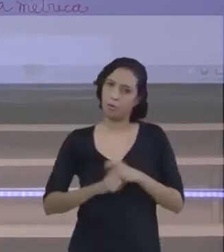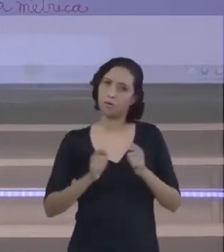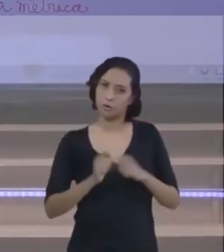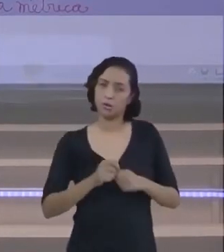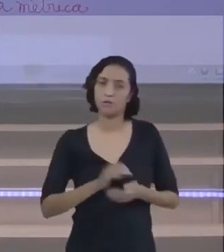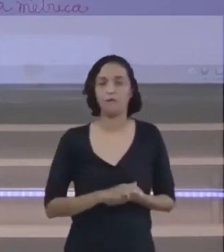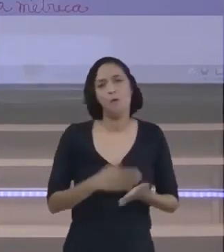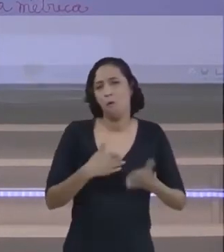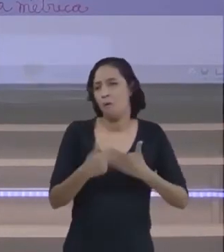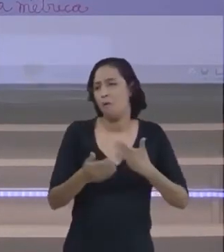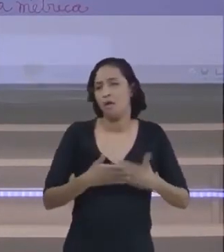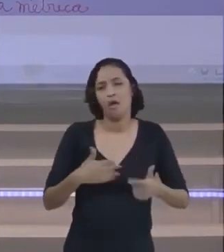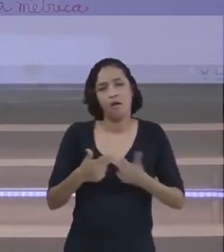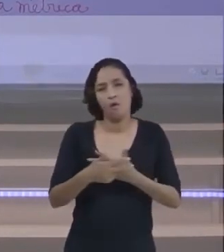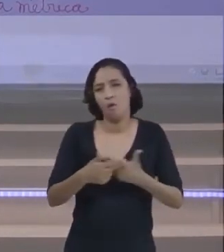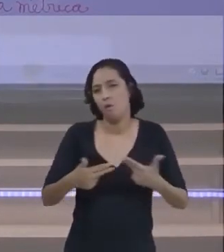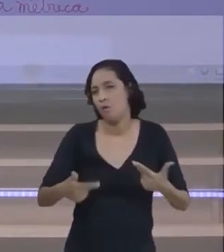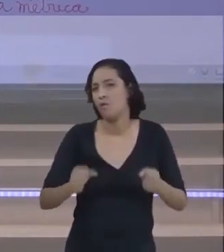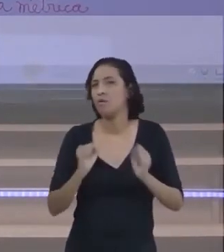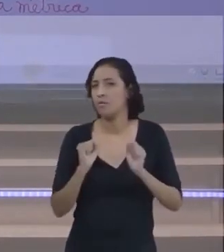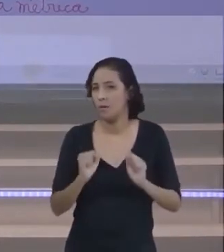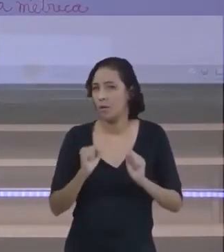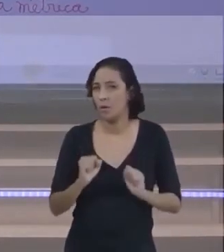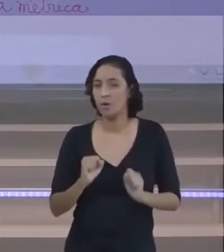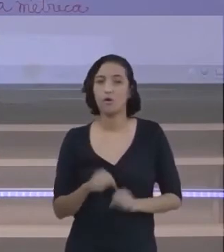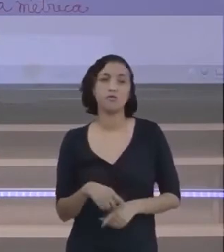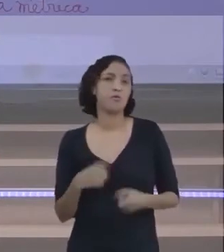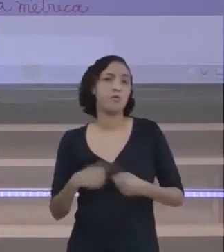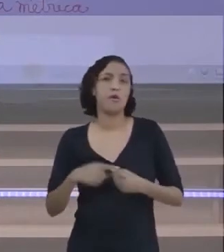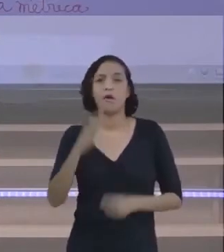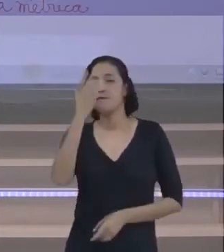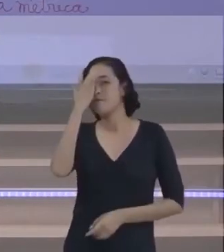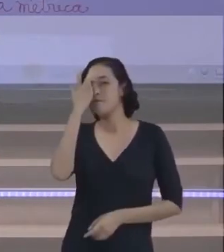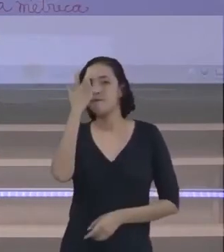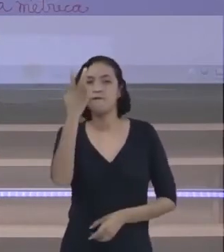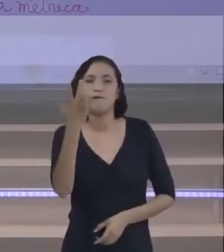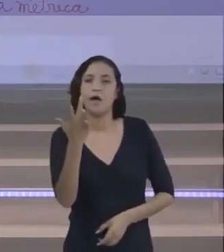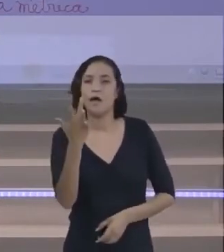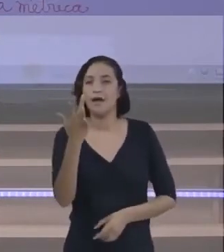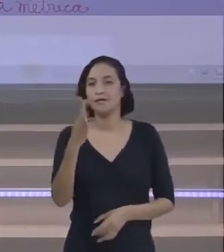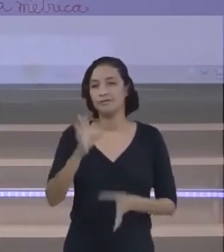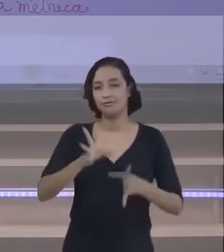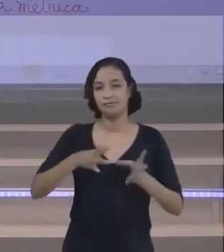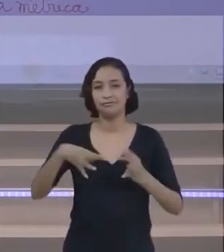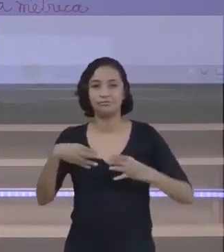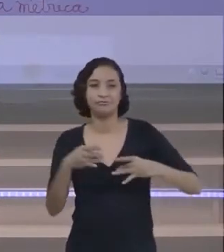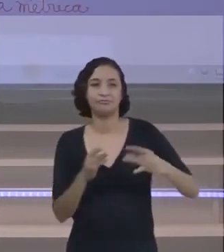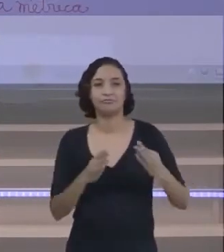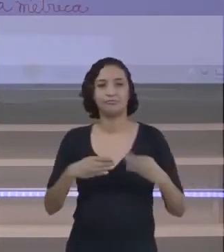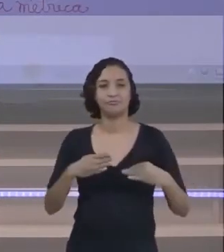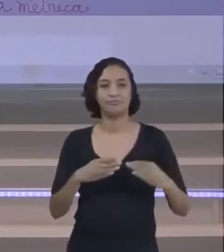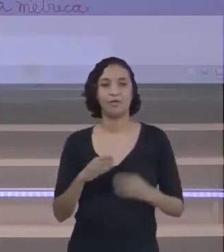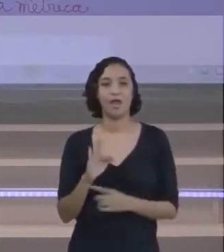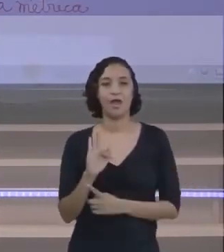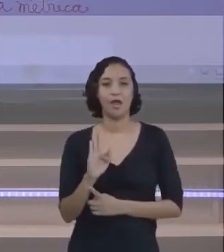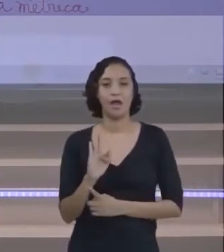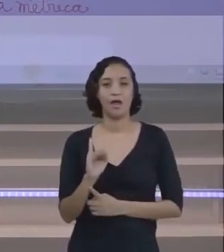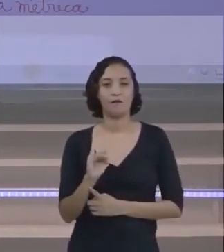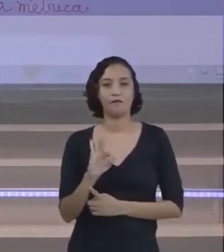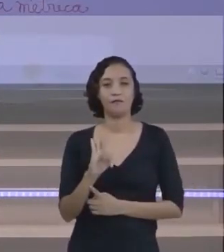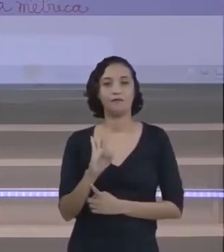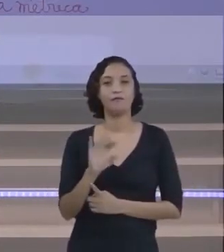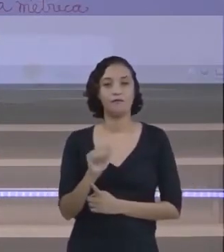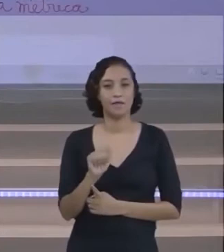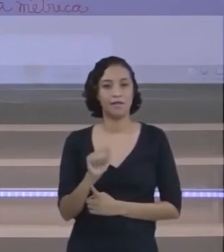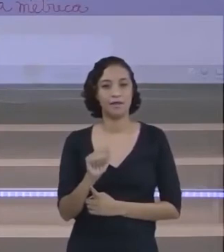qualquer objeto, e ela é bem mais fácil, bem mais maleável, bem mais flexível, ela é bem molinha, essa fita métrica.